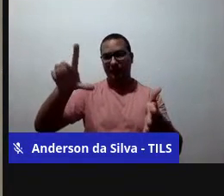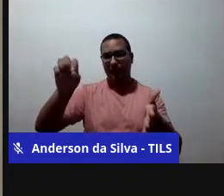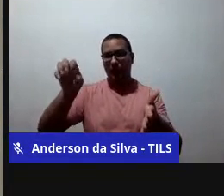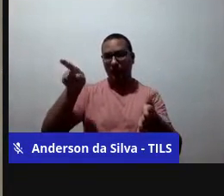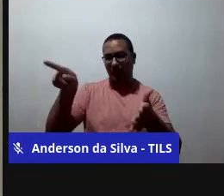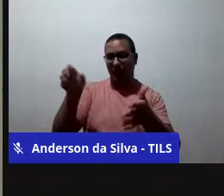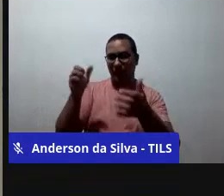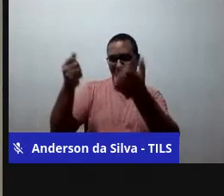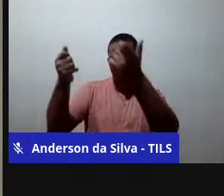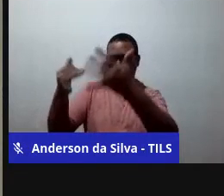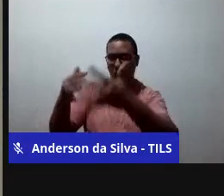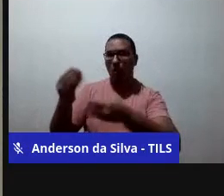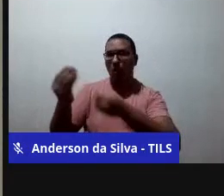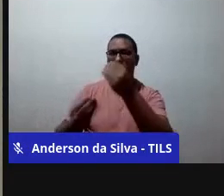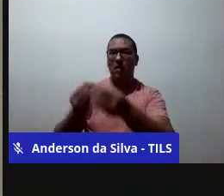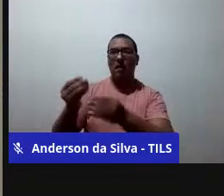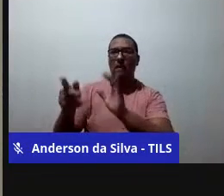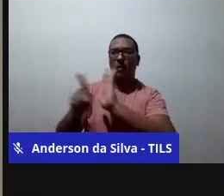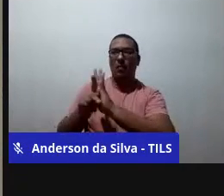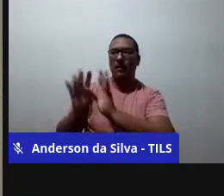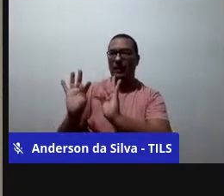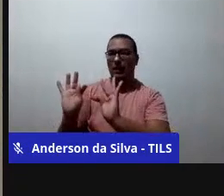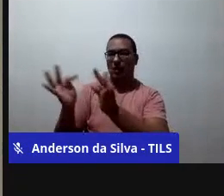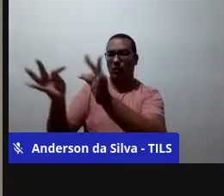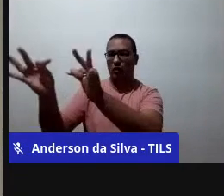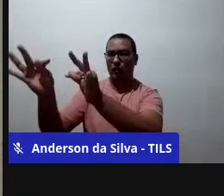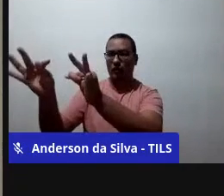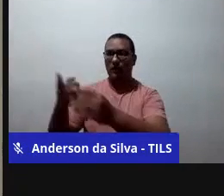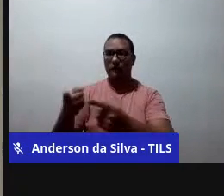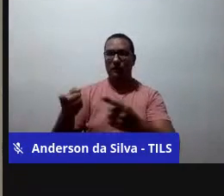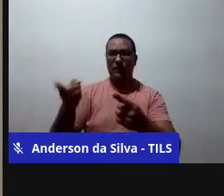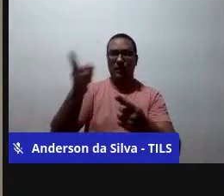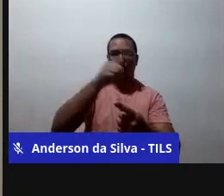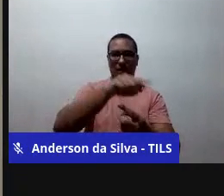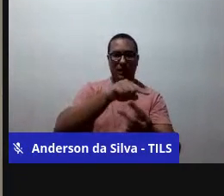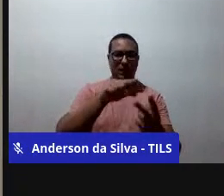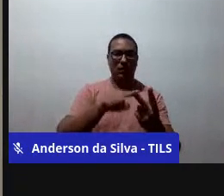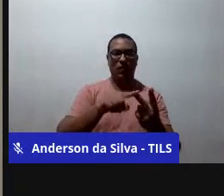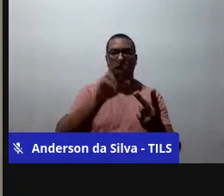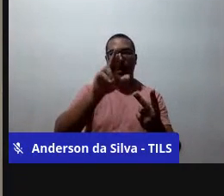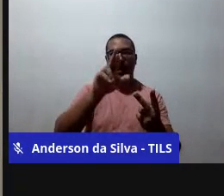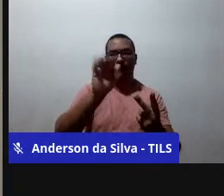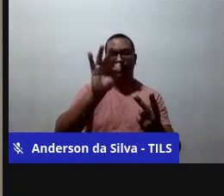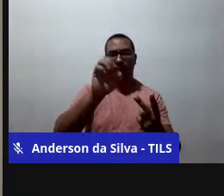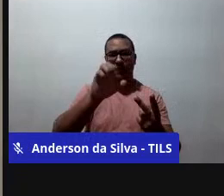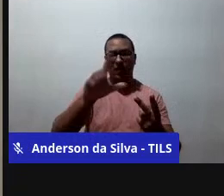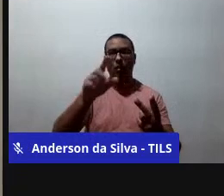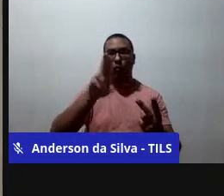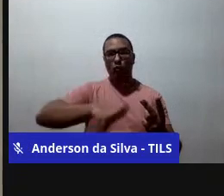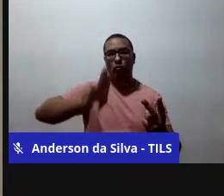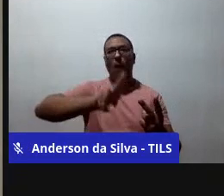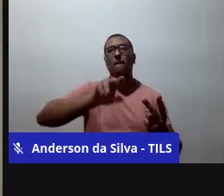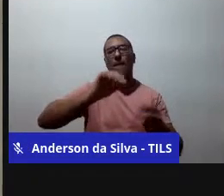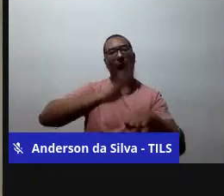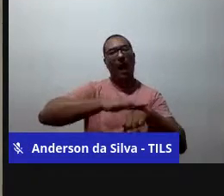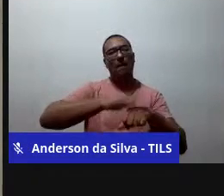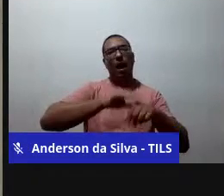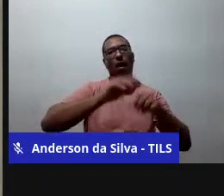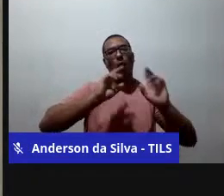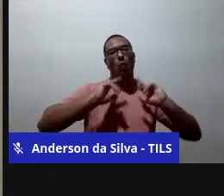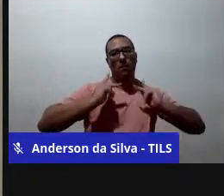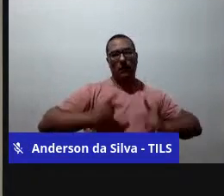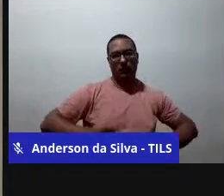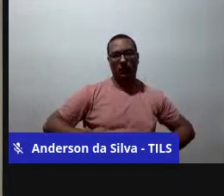atacou mais do ponto de vista tecnológico, o Rafael atacou mais do ponto de vista humano, e vou